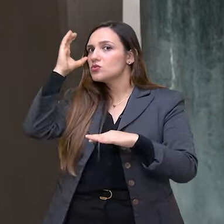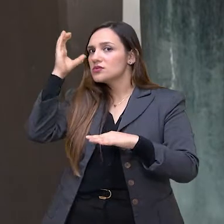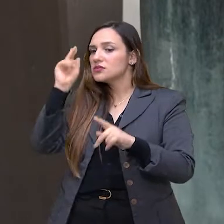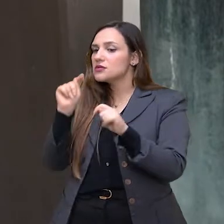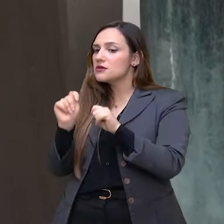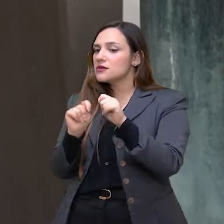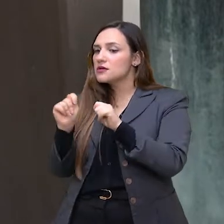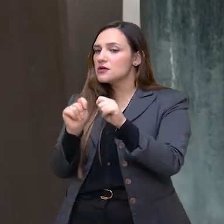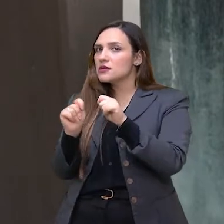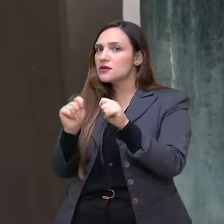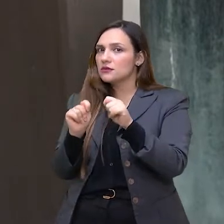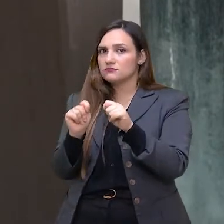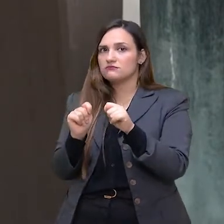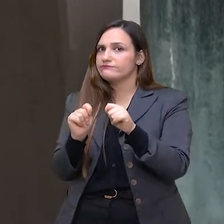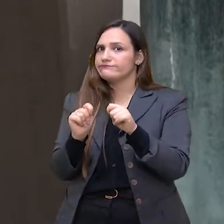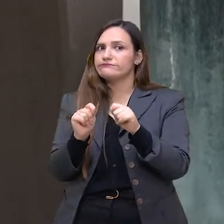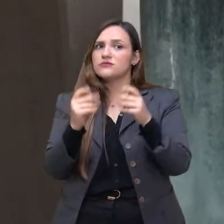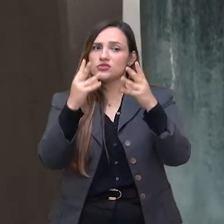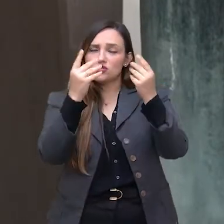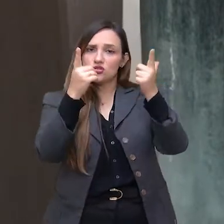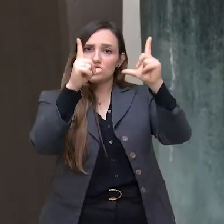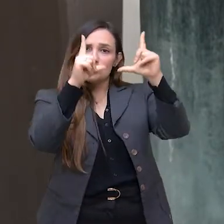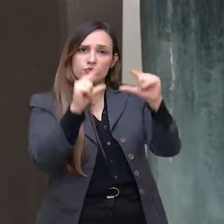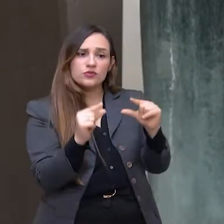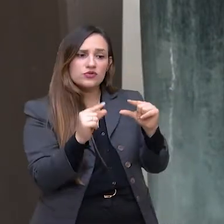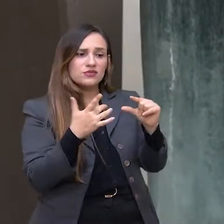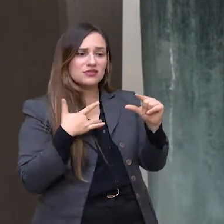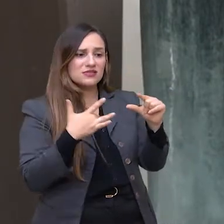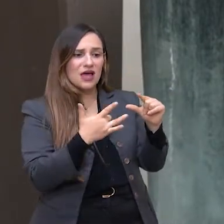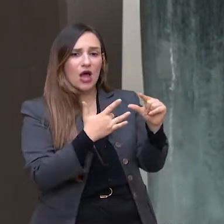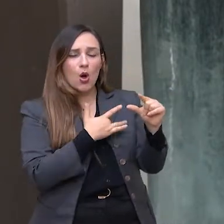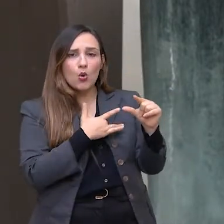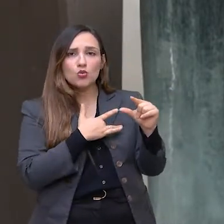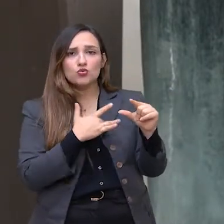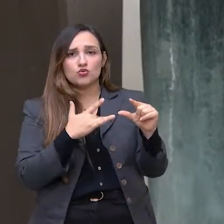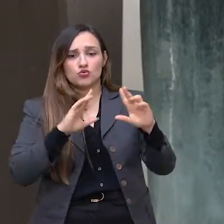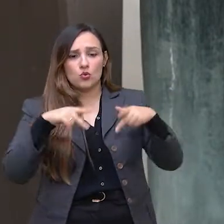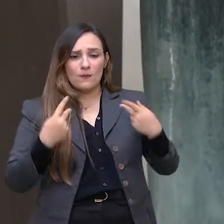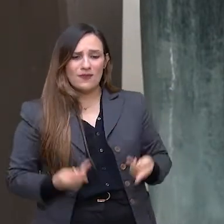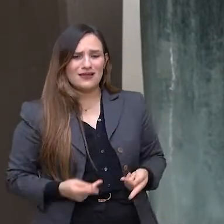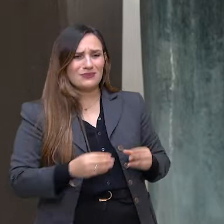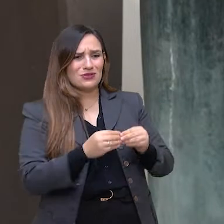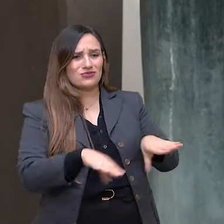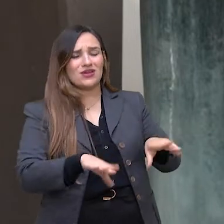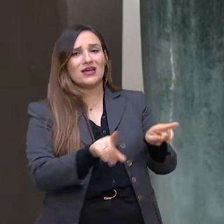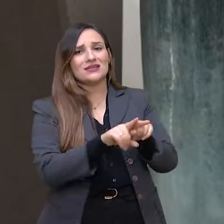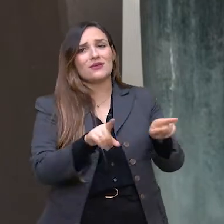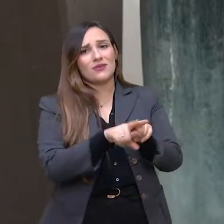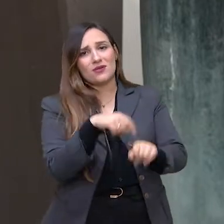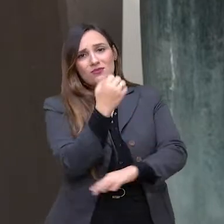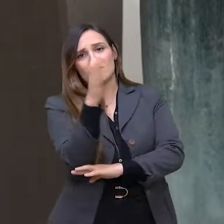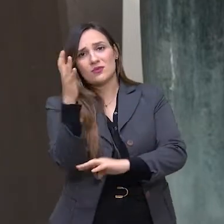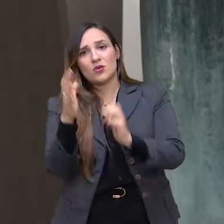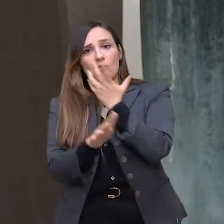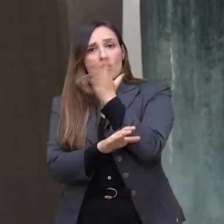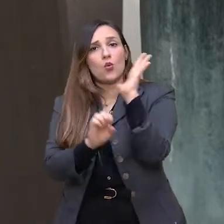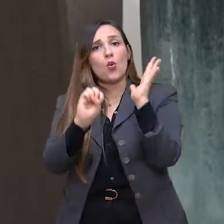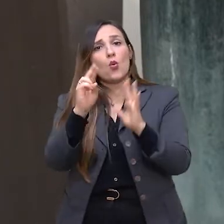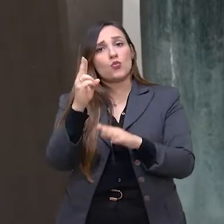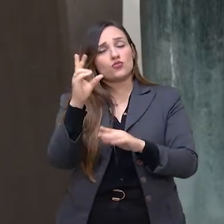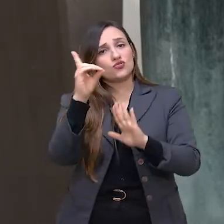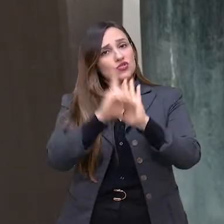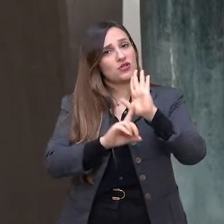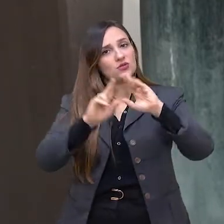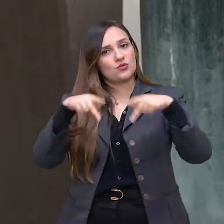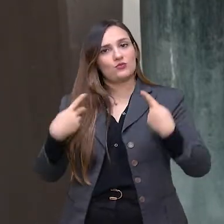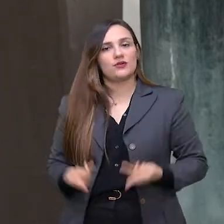conscientes para, assim, reduzir os impactos sobre a saúde humana, o meio ambiente e os direitos humanos.